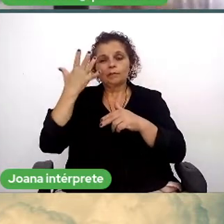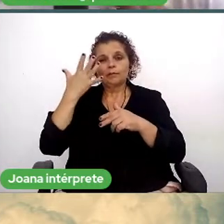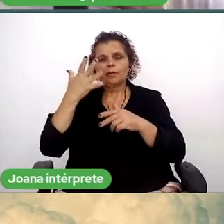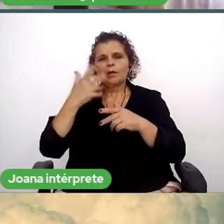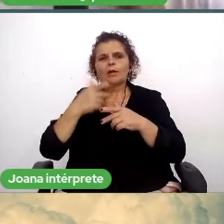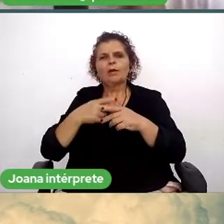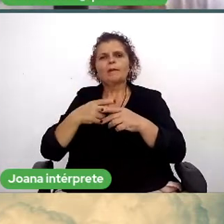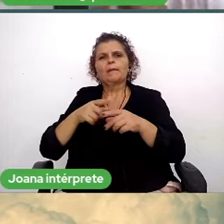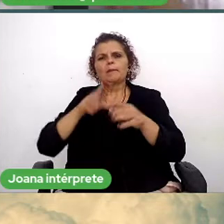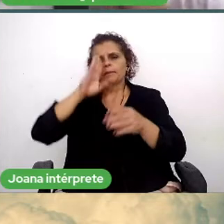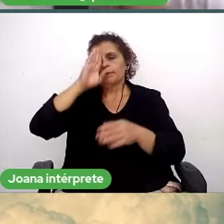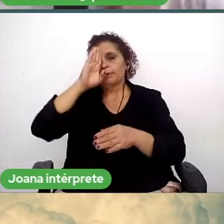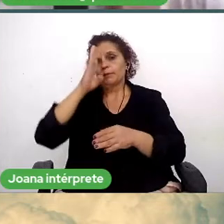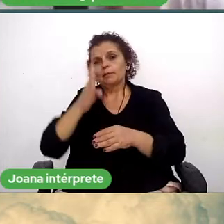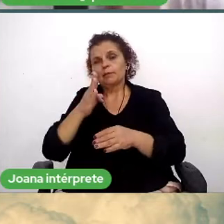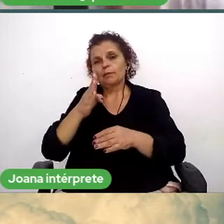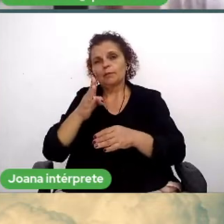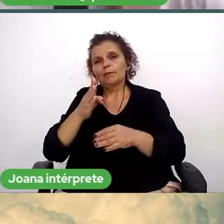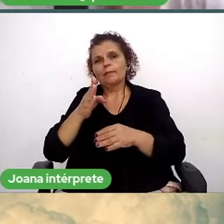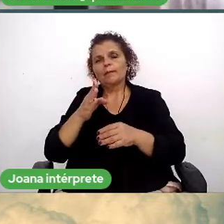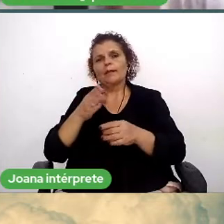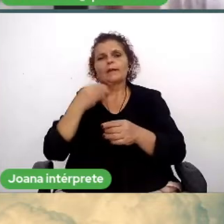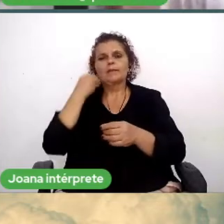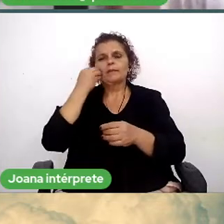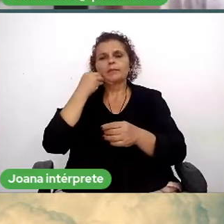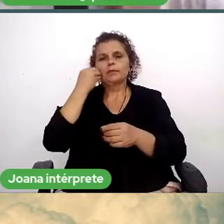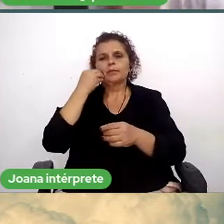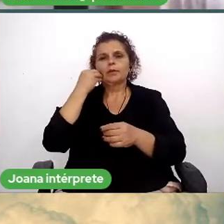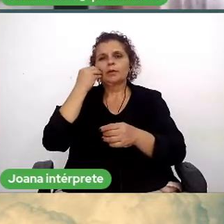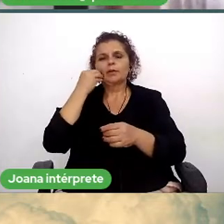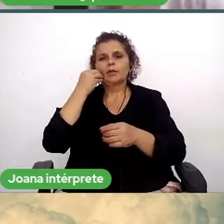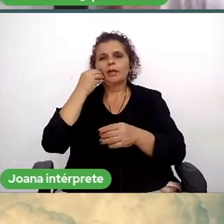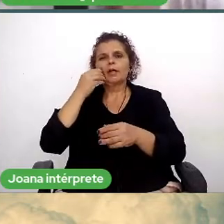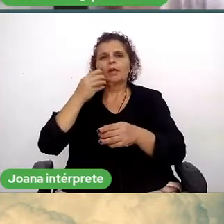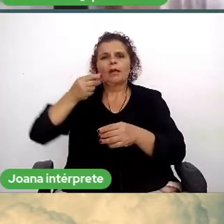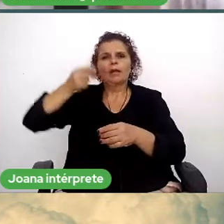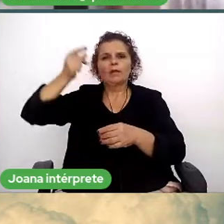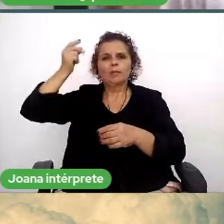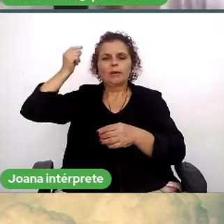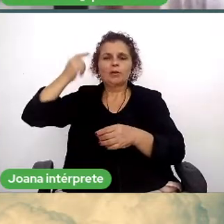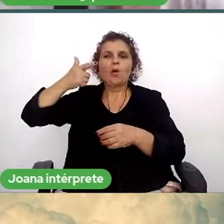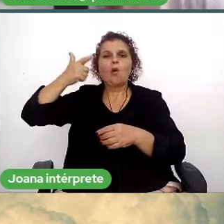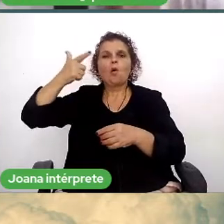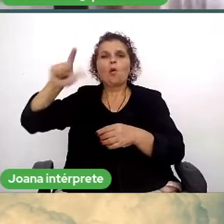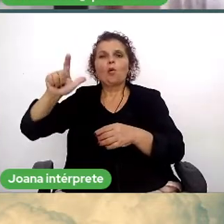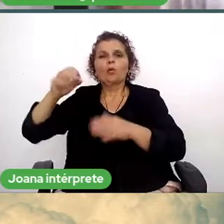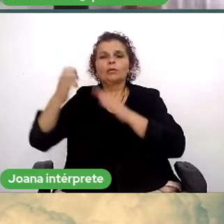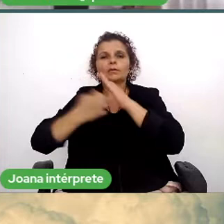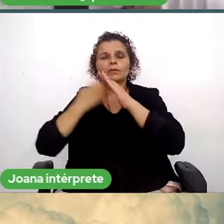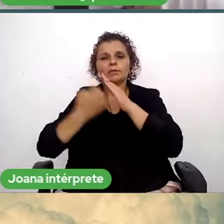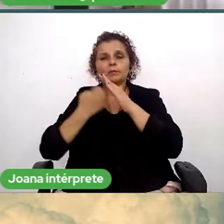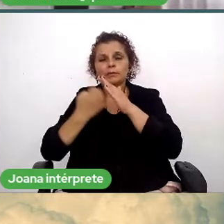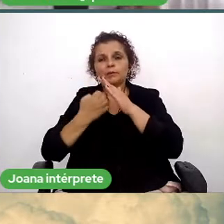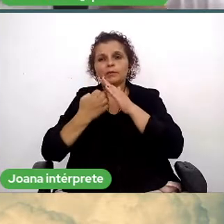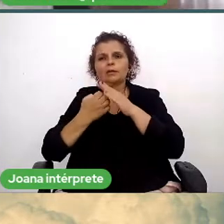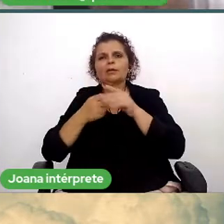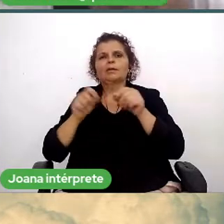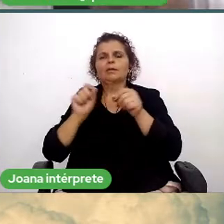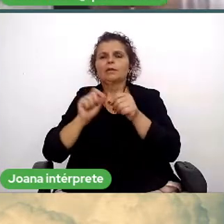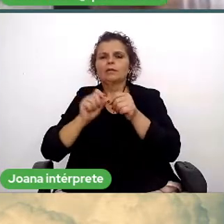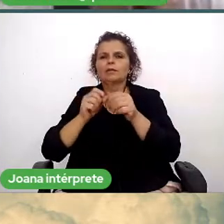principalmente nas minhas experiências um pouco mais antigas, né, em outras empresas, da descrição